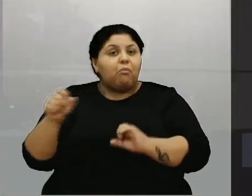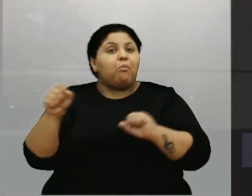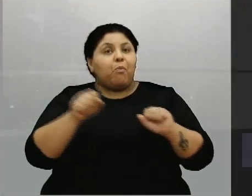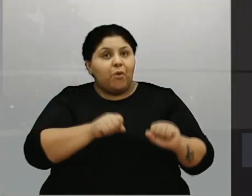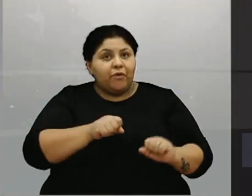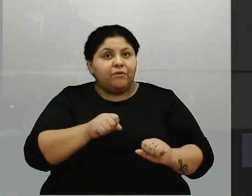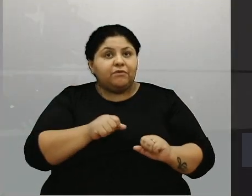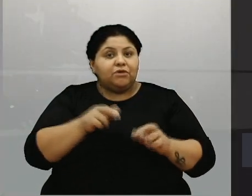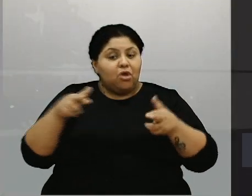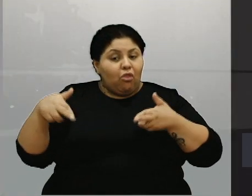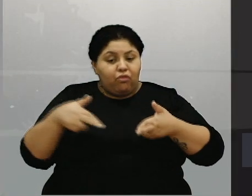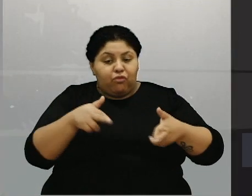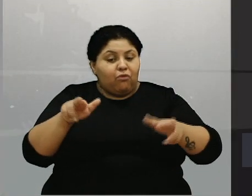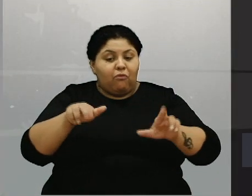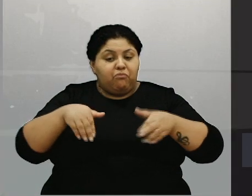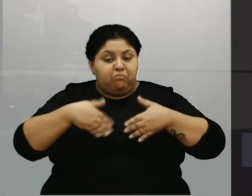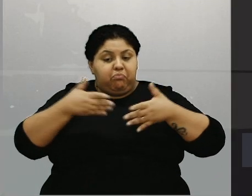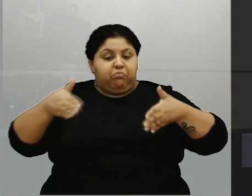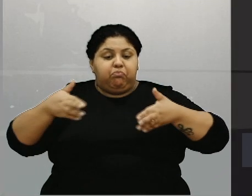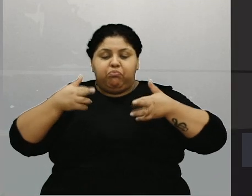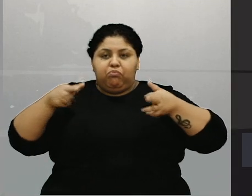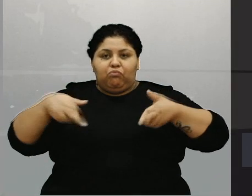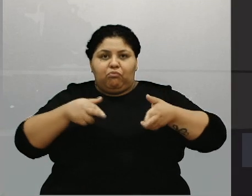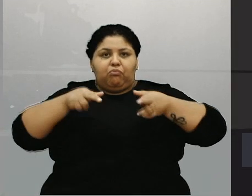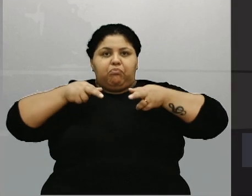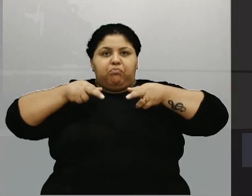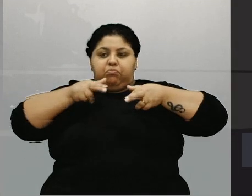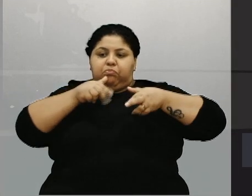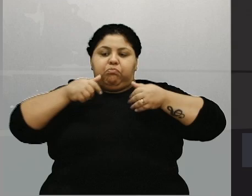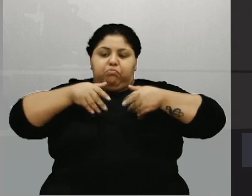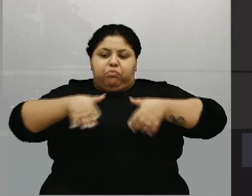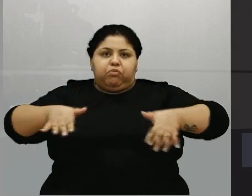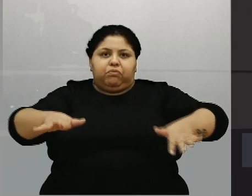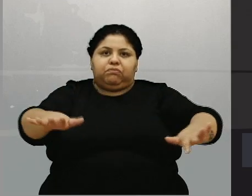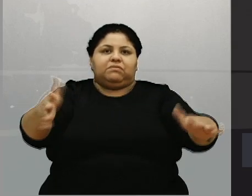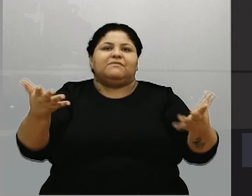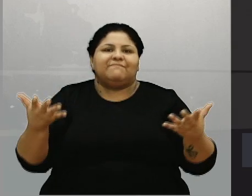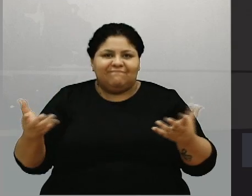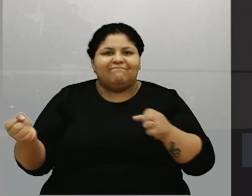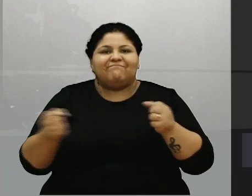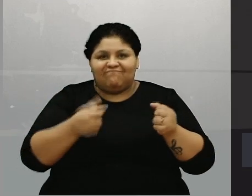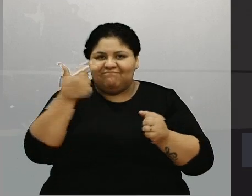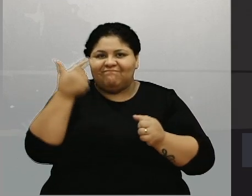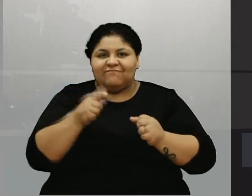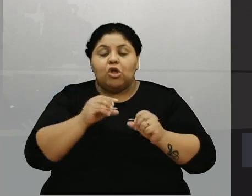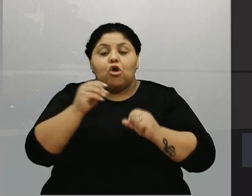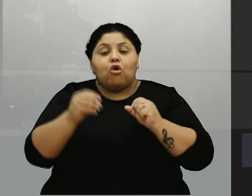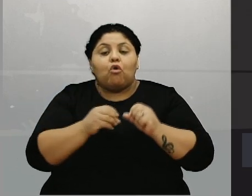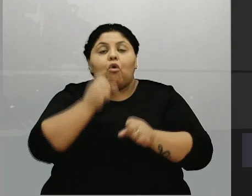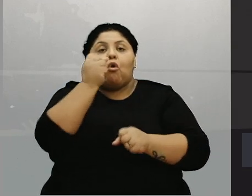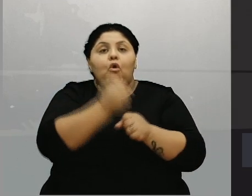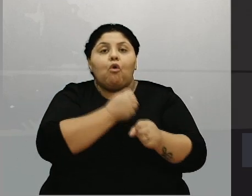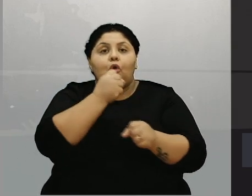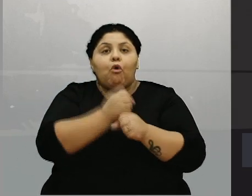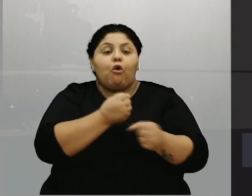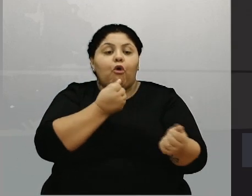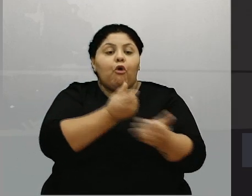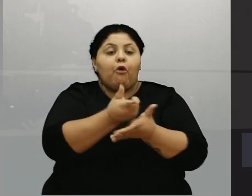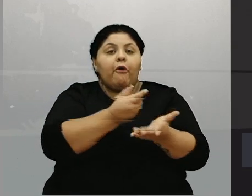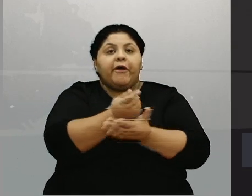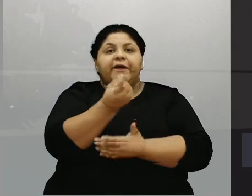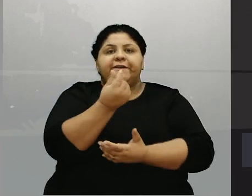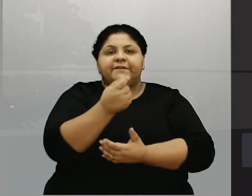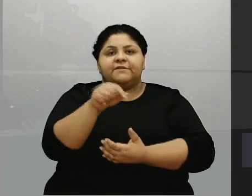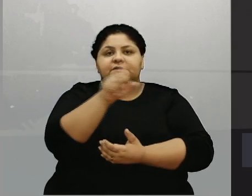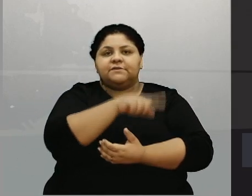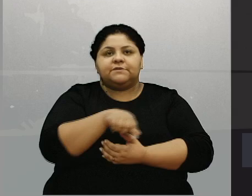rio saindo fora do leito. E aí, como é que a gente vai fazer a reforma dessa escola? Gastar um dinheiro se a gente não